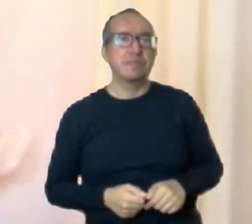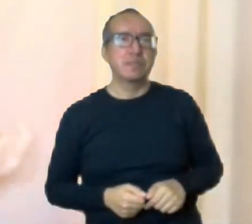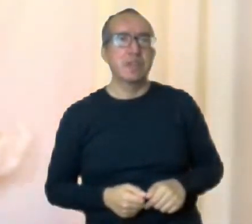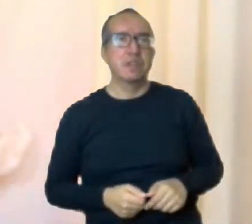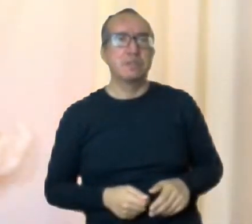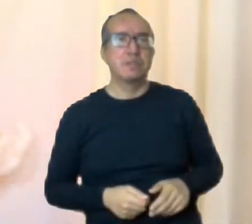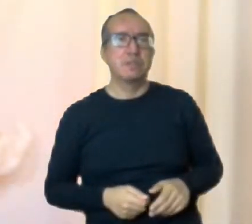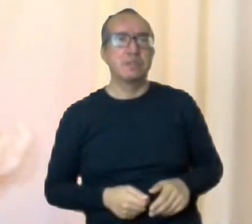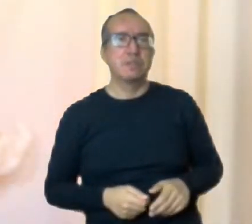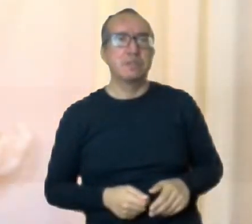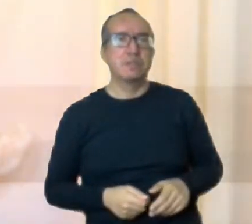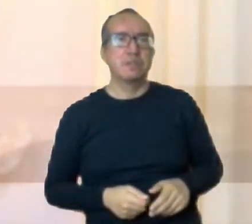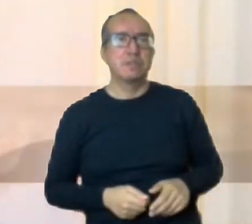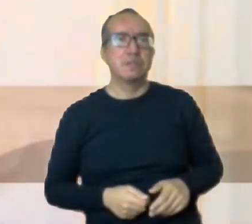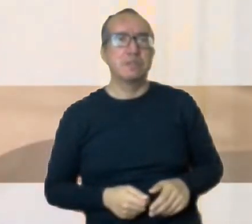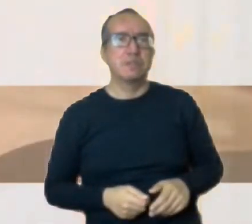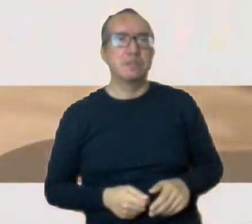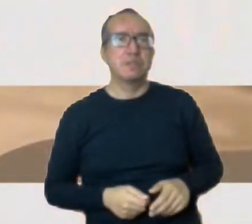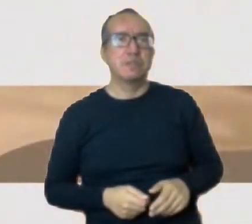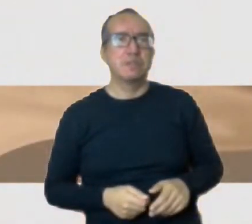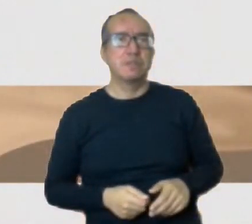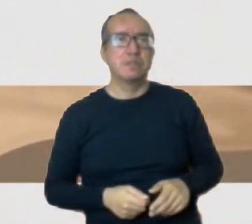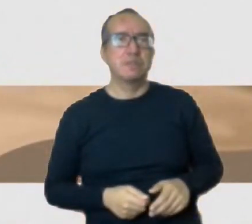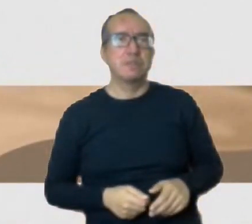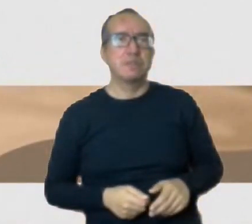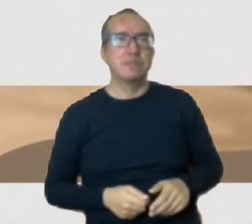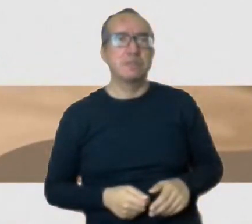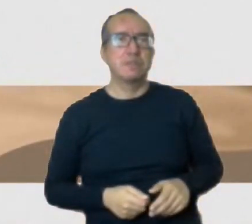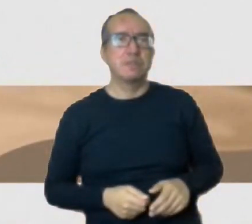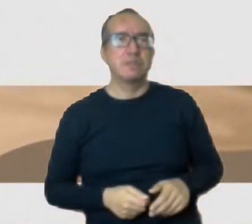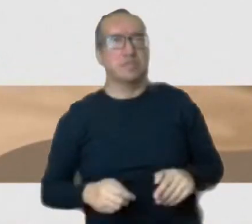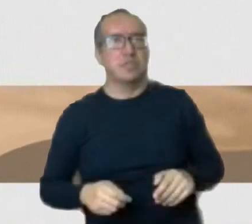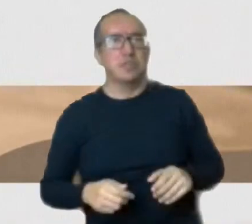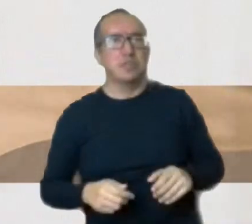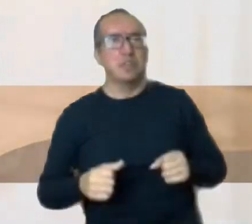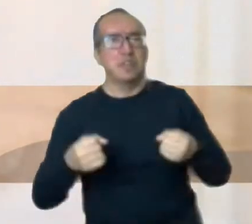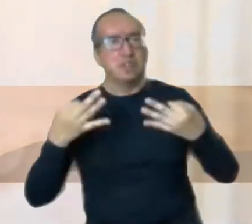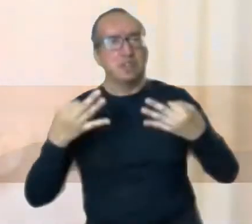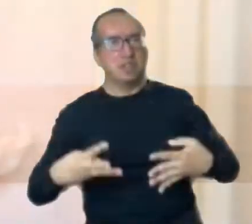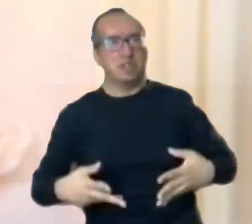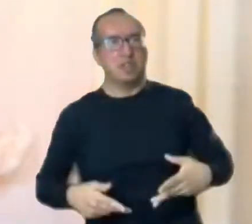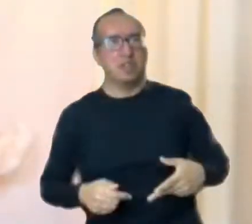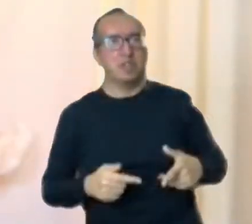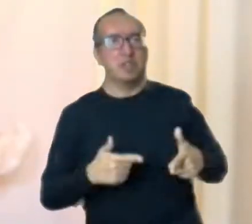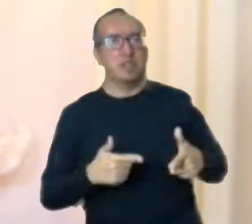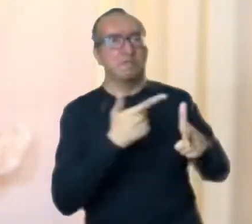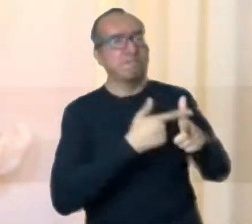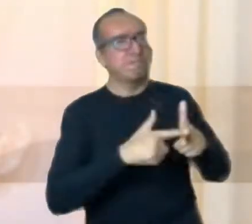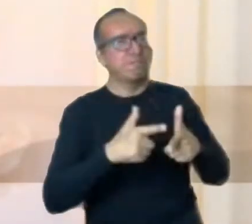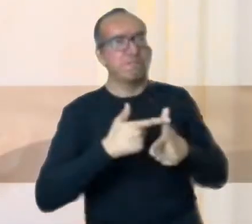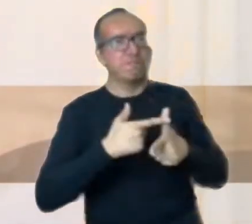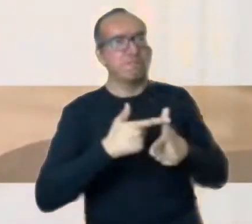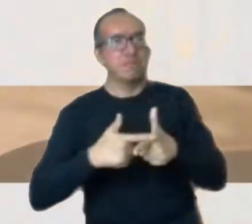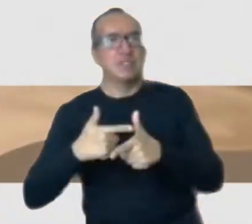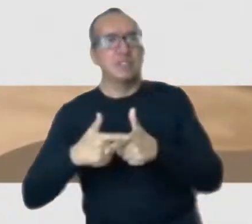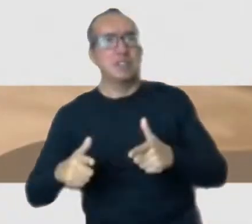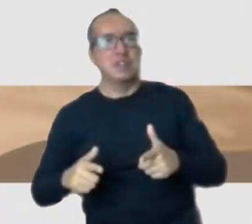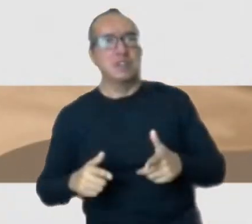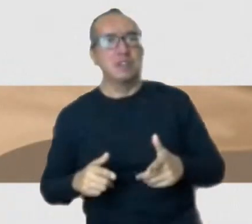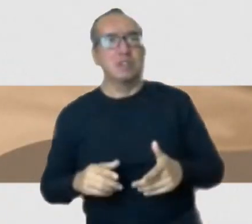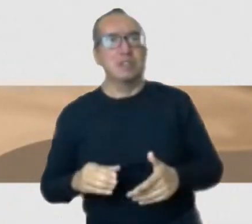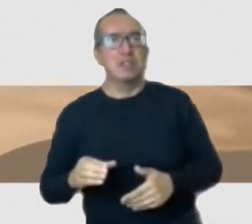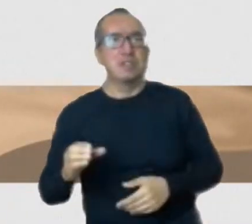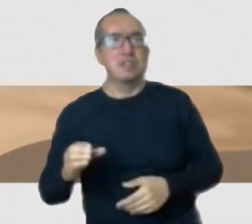dizia assim: conflitos e condições climáticas agravadas pelo aquecimento global são as principais causas, segundo